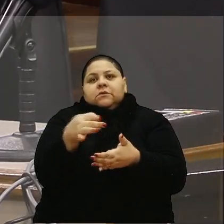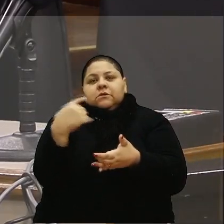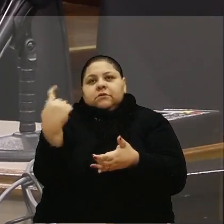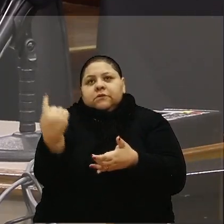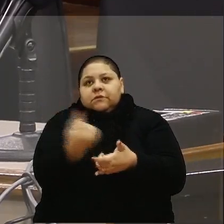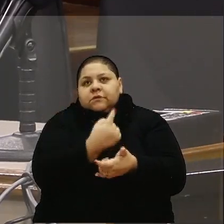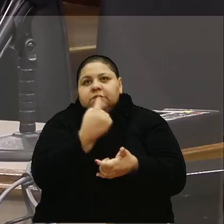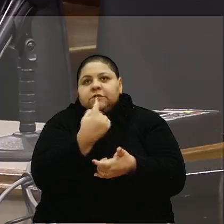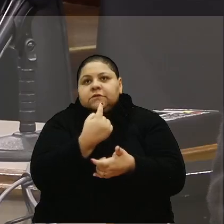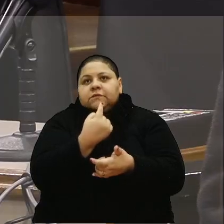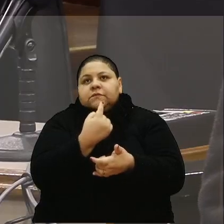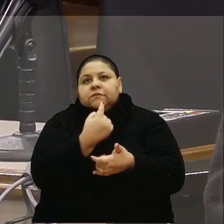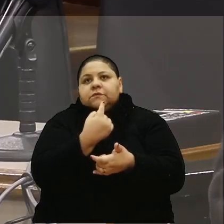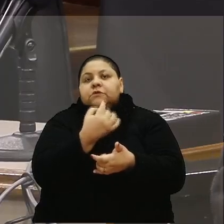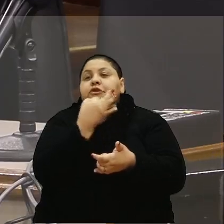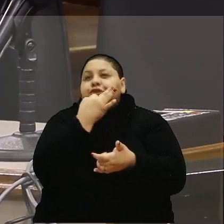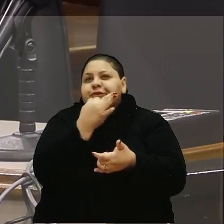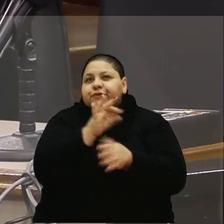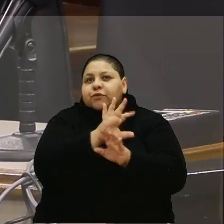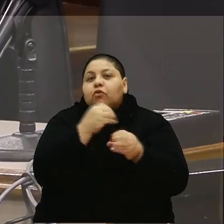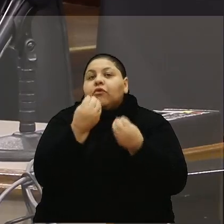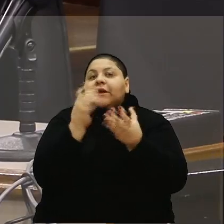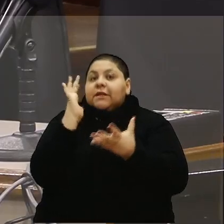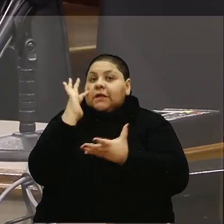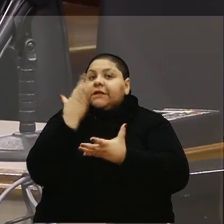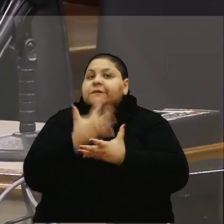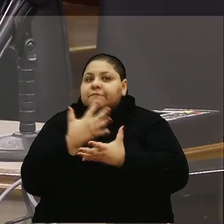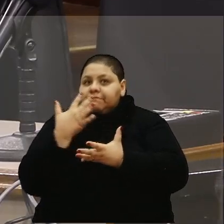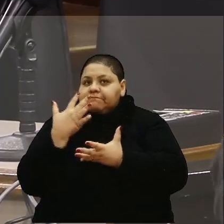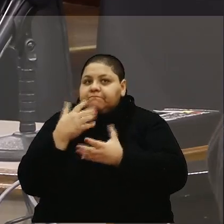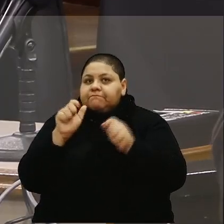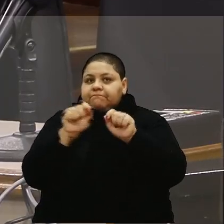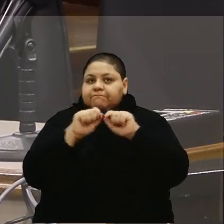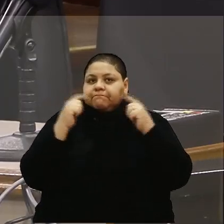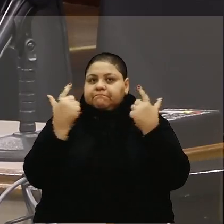o nosso parecer, vamos assim dizer, sobre o que está acontecendo na nossa Assembleia